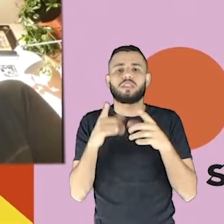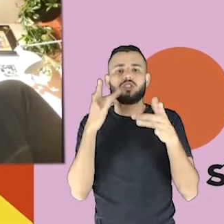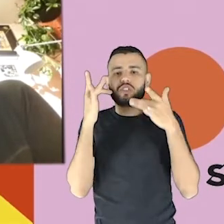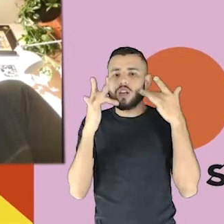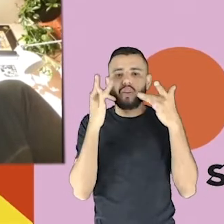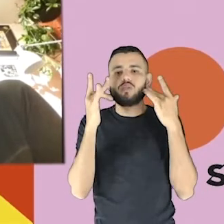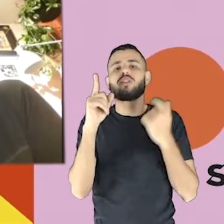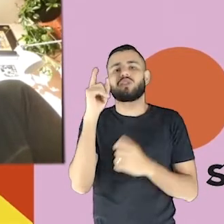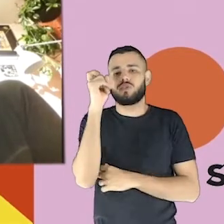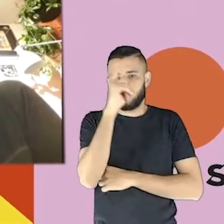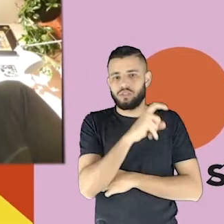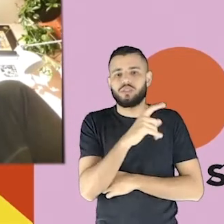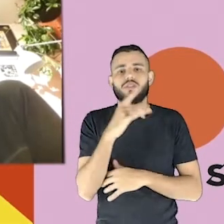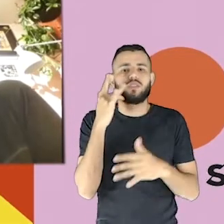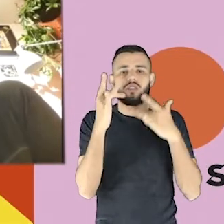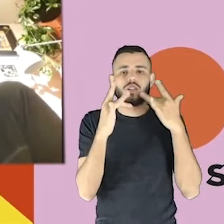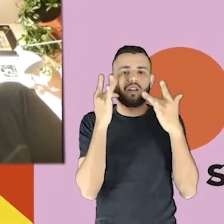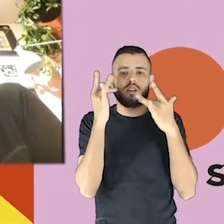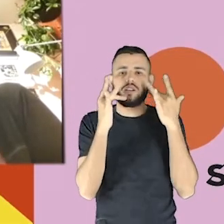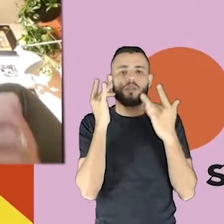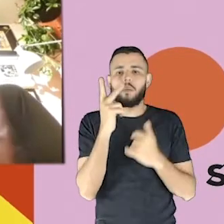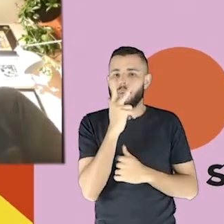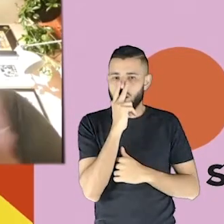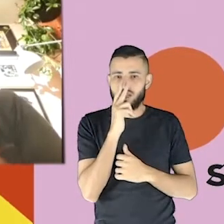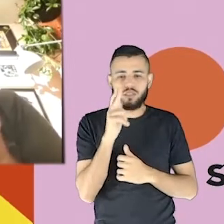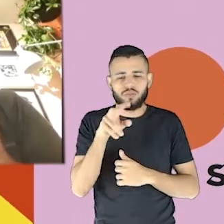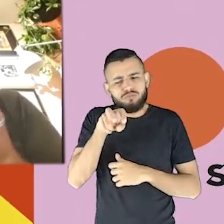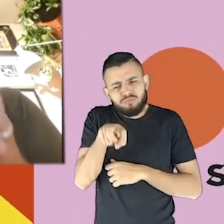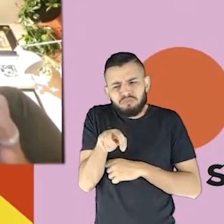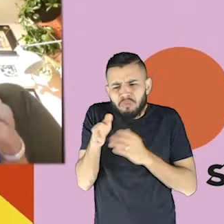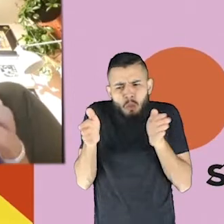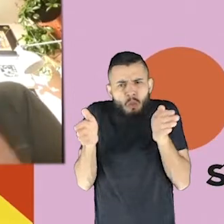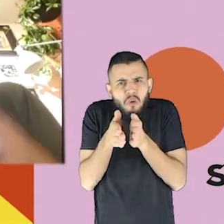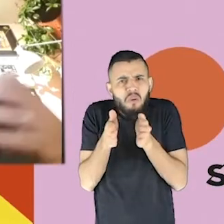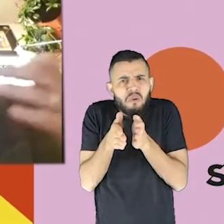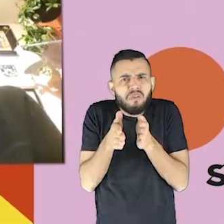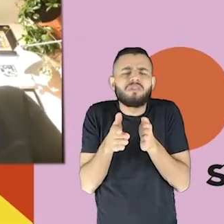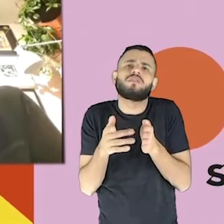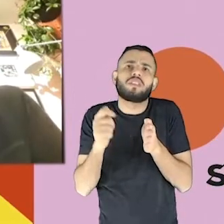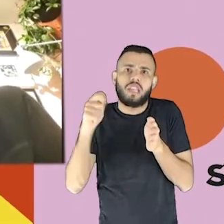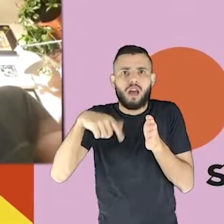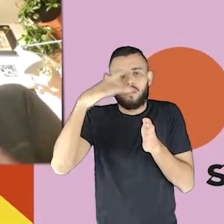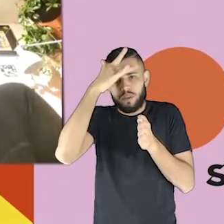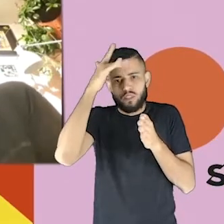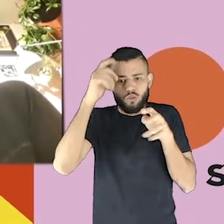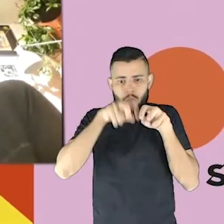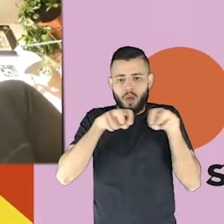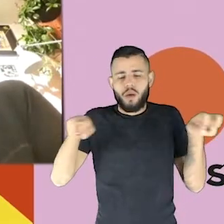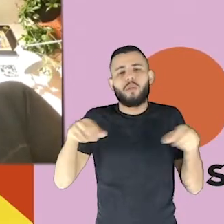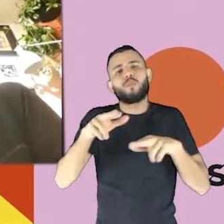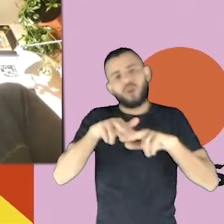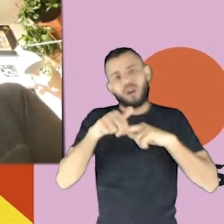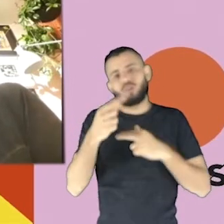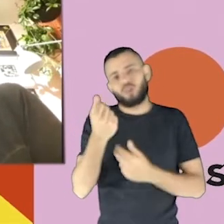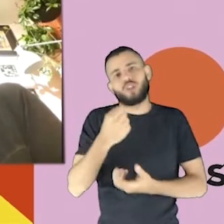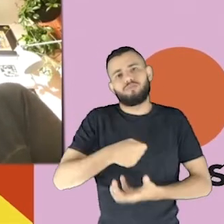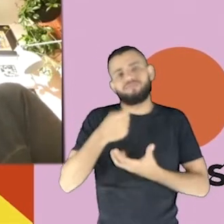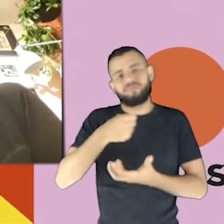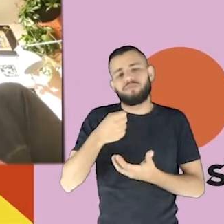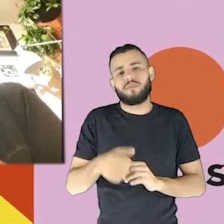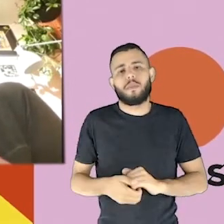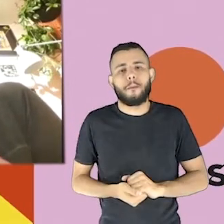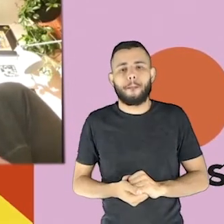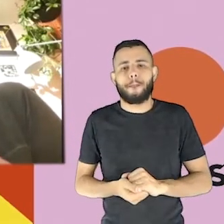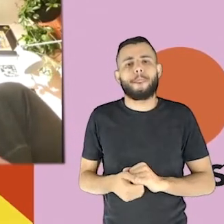assento de teatro é bem complicado. Teatro, principalmente, teatro parece que estão encolhendo mais os assentos para caber mais gente. A questão de dinheiro, né, de